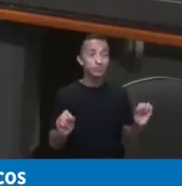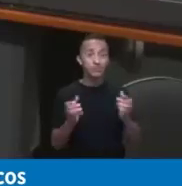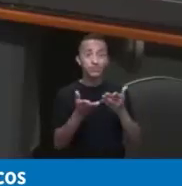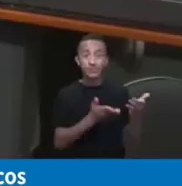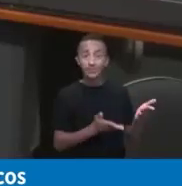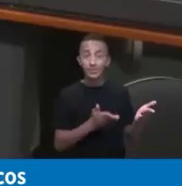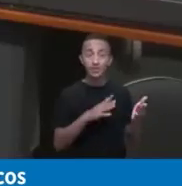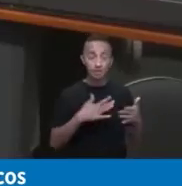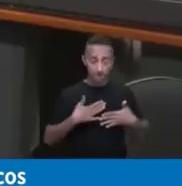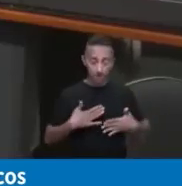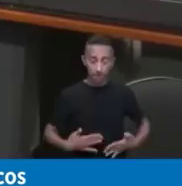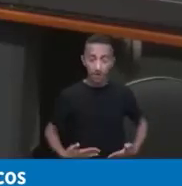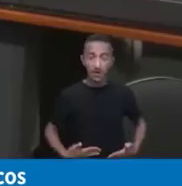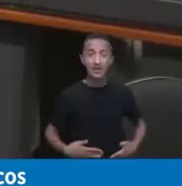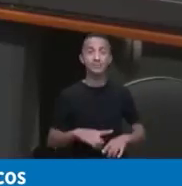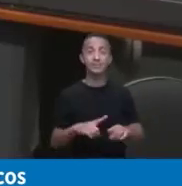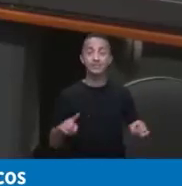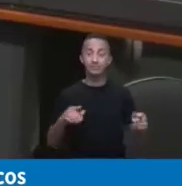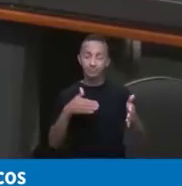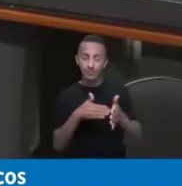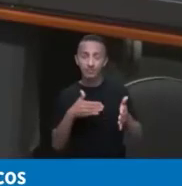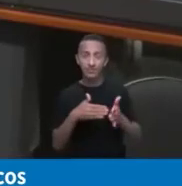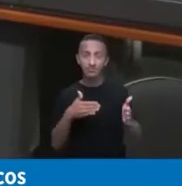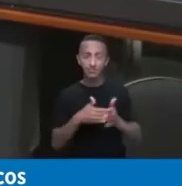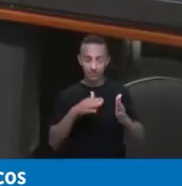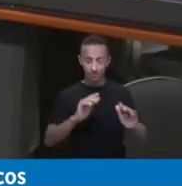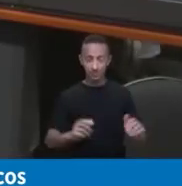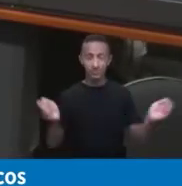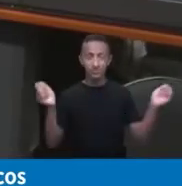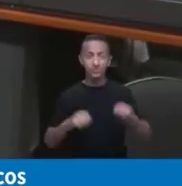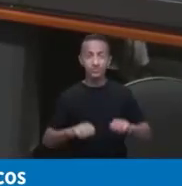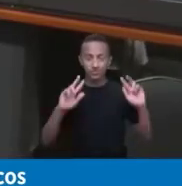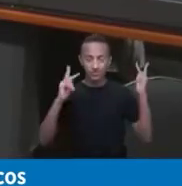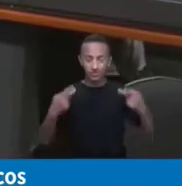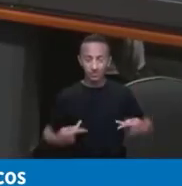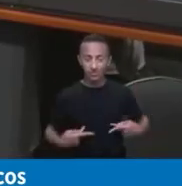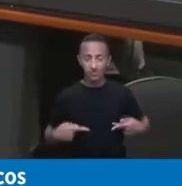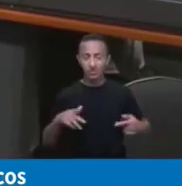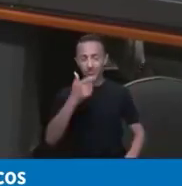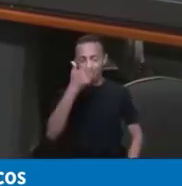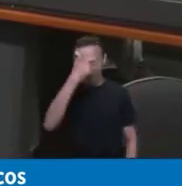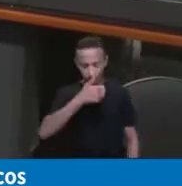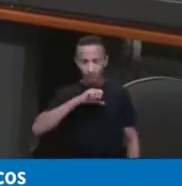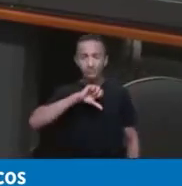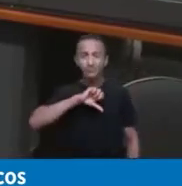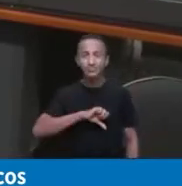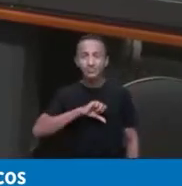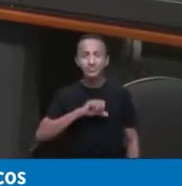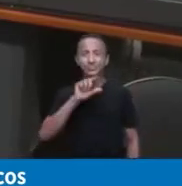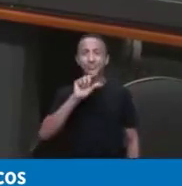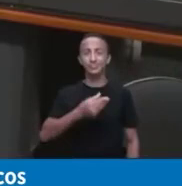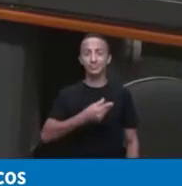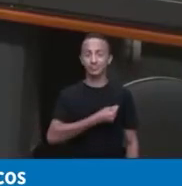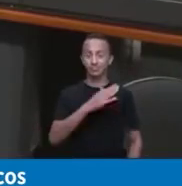compromete profundamente a funcionalidade humana. Atinge a autoestima, relacionamentos, vida profissional,